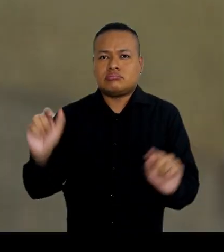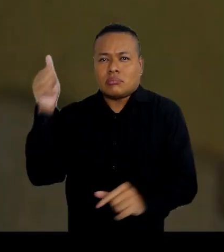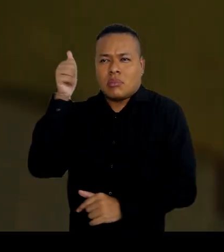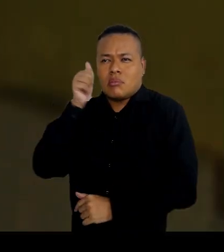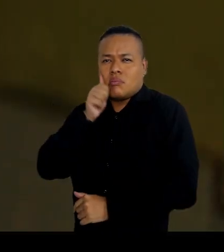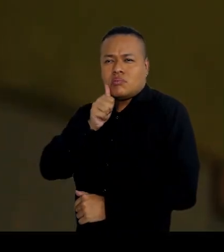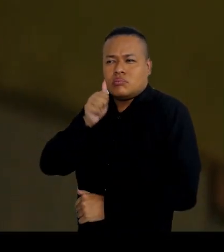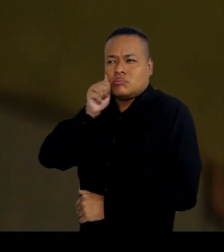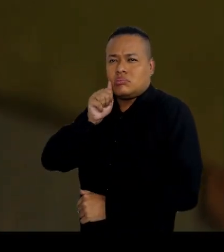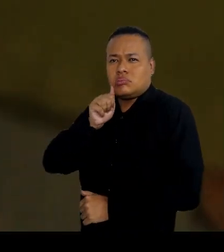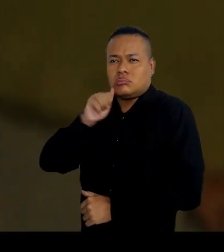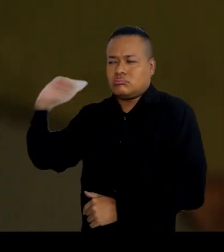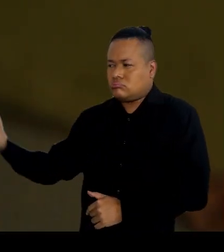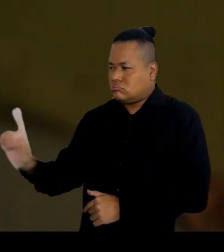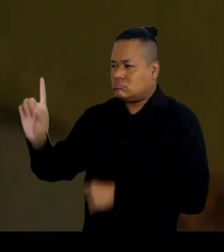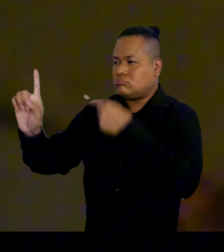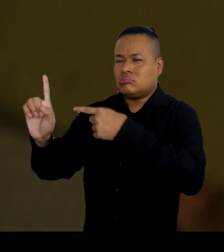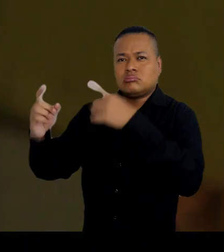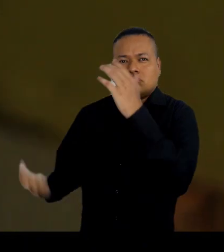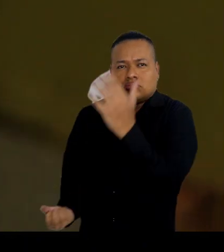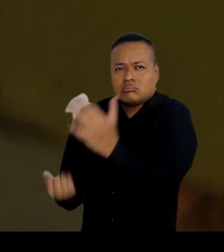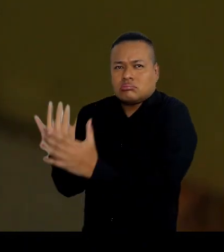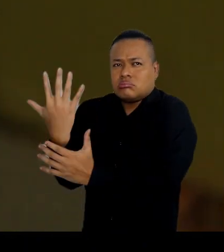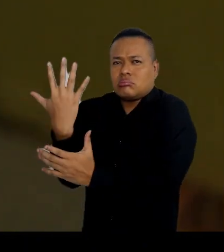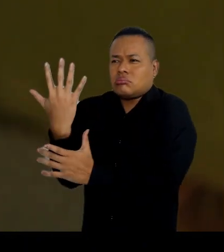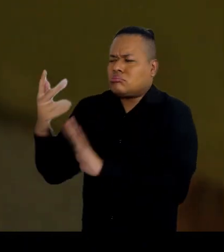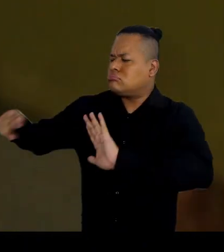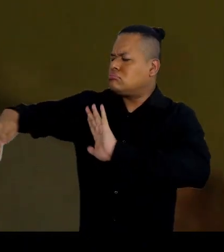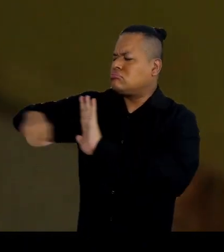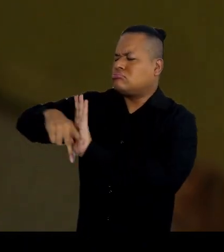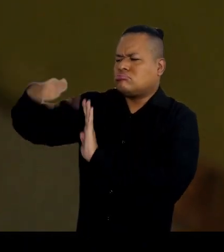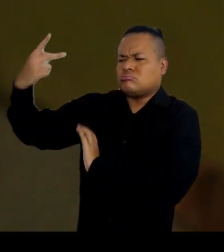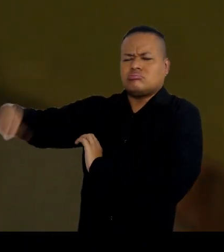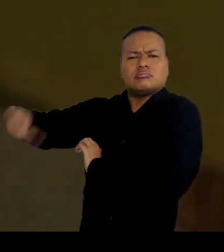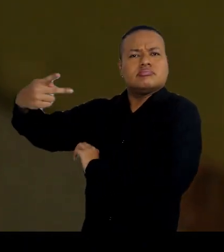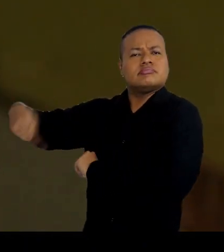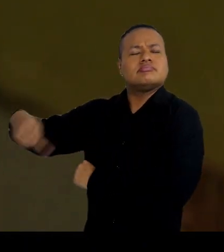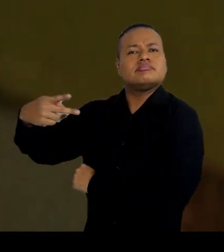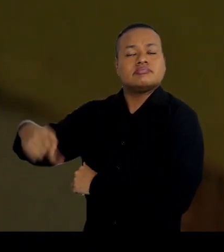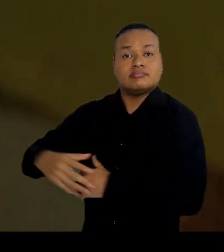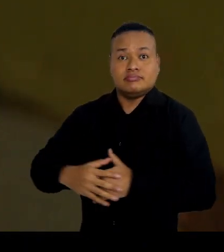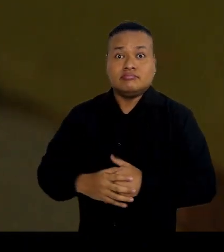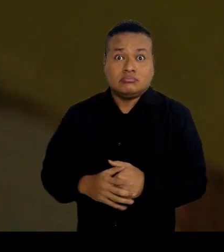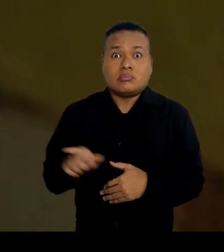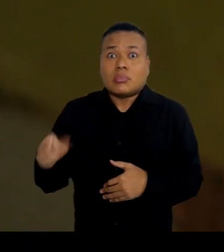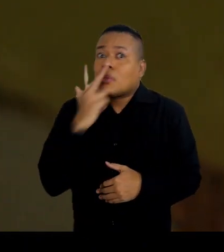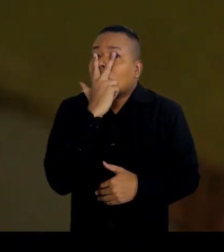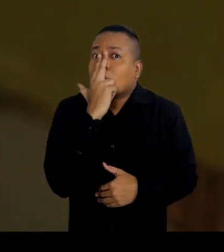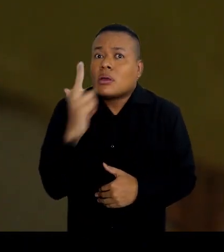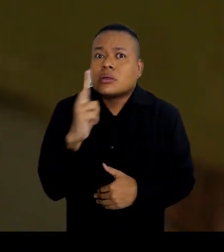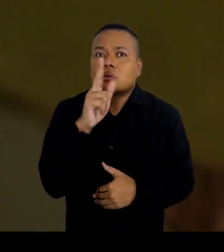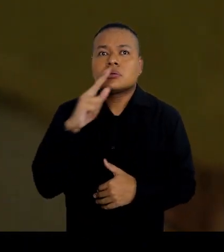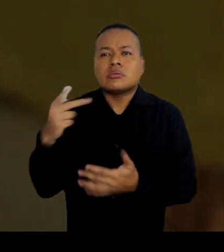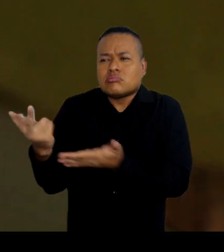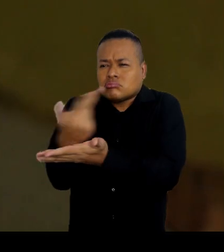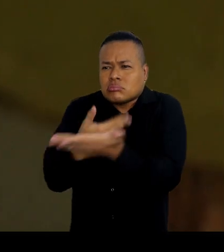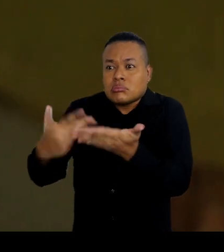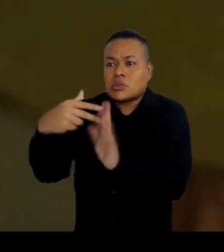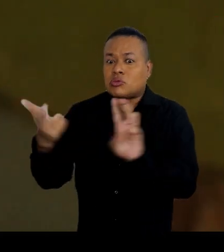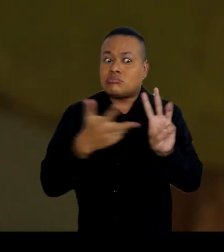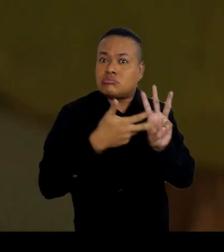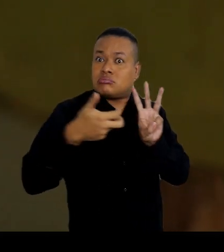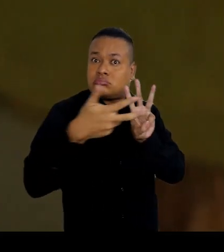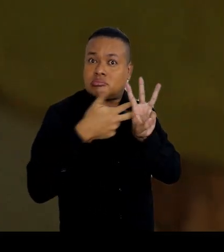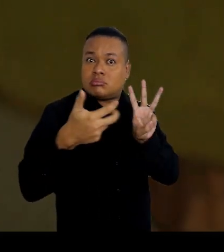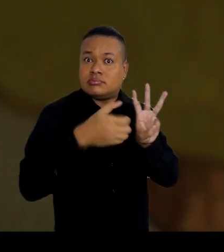a mulher, criada por si mesma. Ela aparece no desenho dos